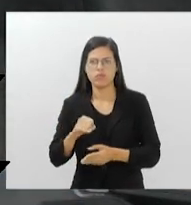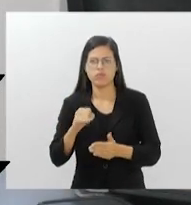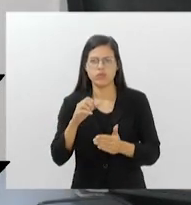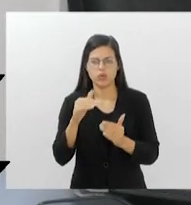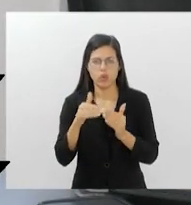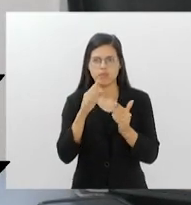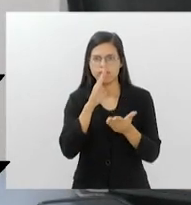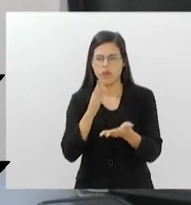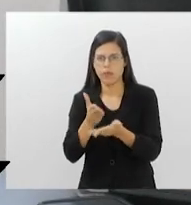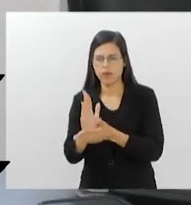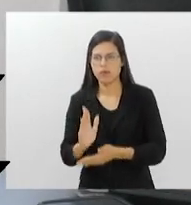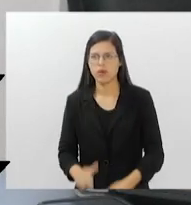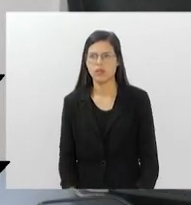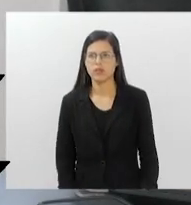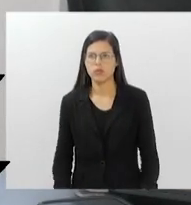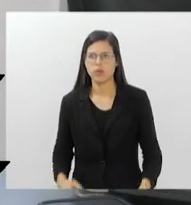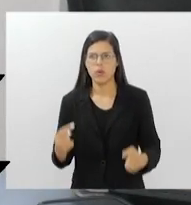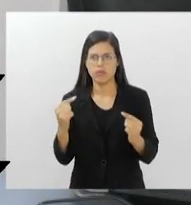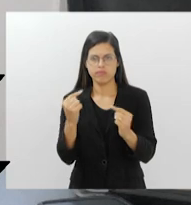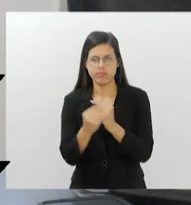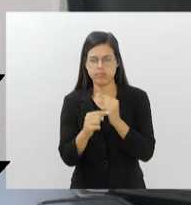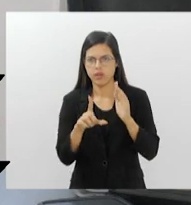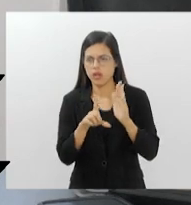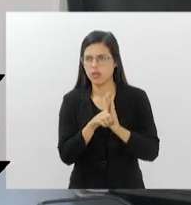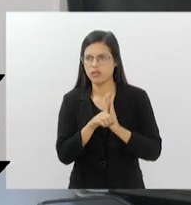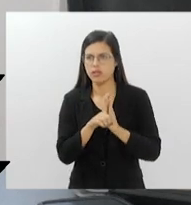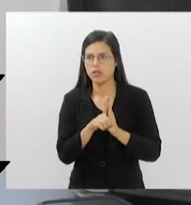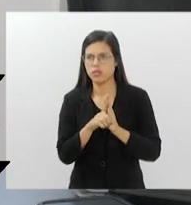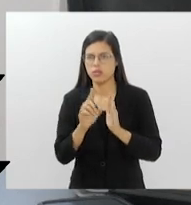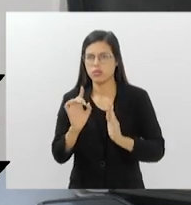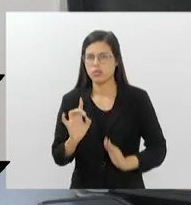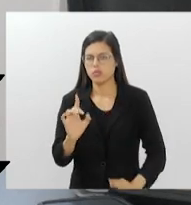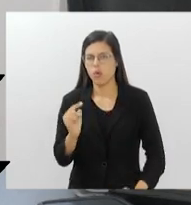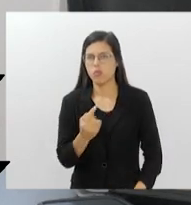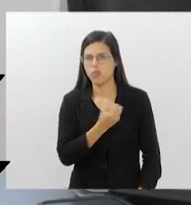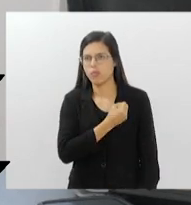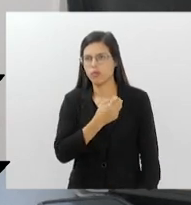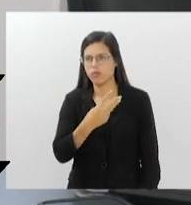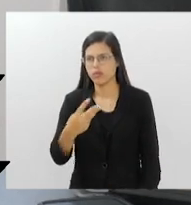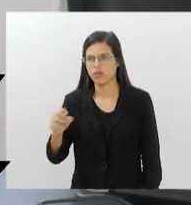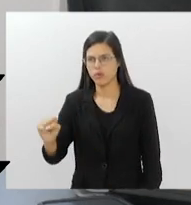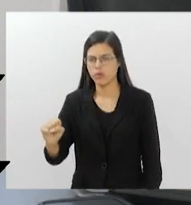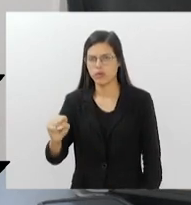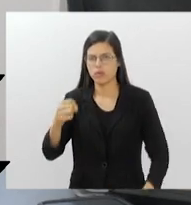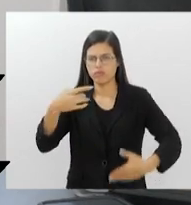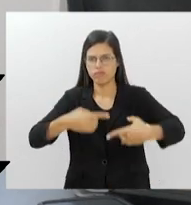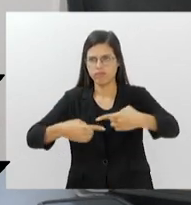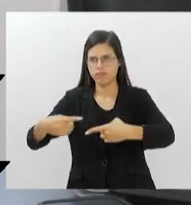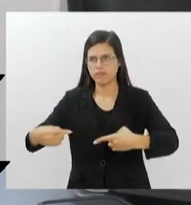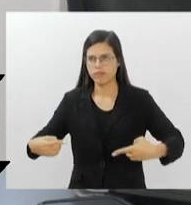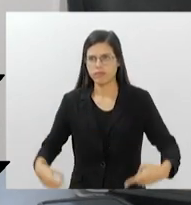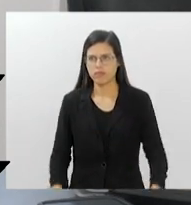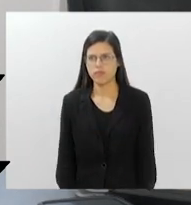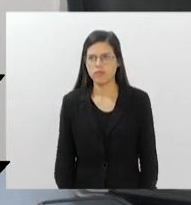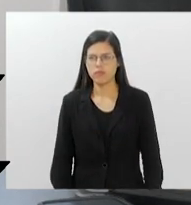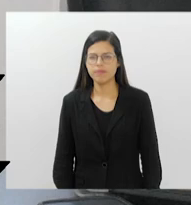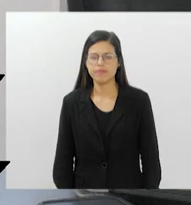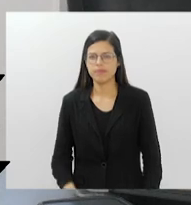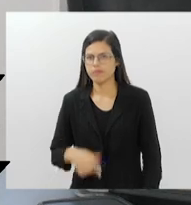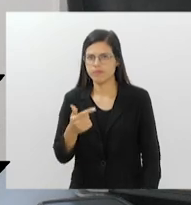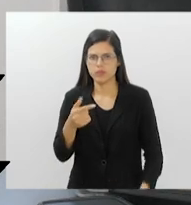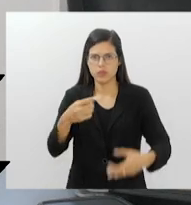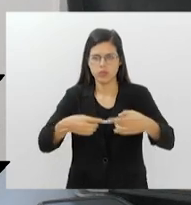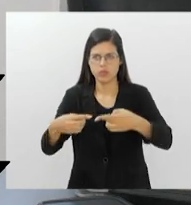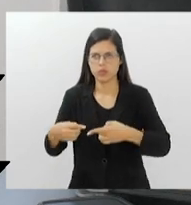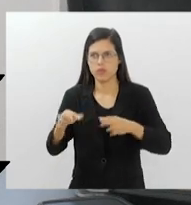aprovado vamos ao bloco de ilegalidade Na verdade é um projeto só é o 38 em discussão não havendo Quem Queira